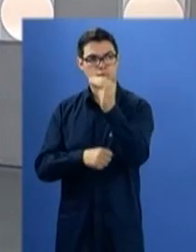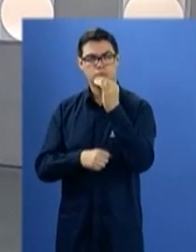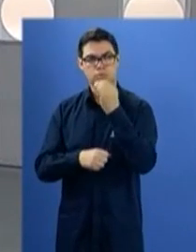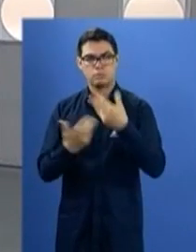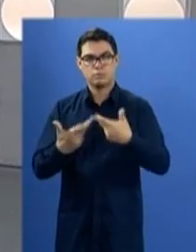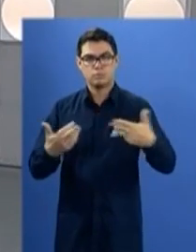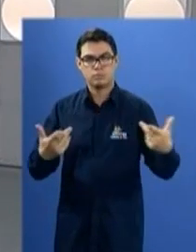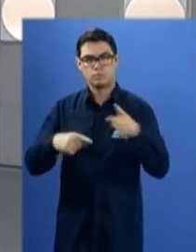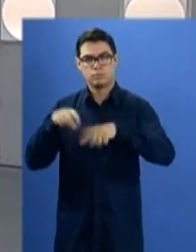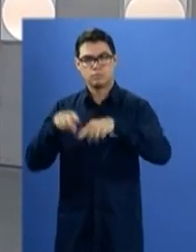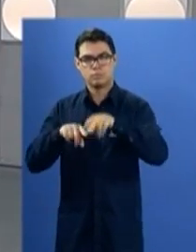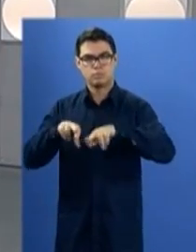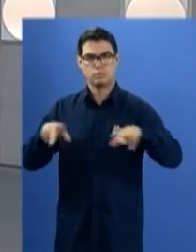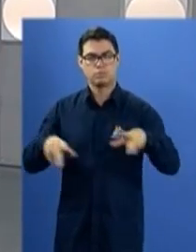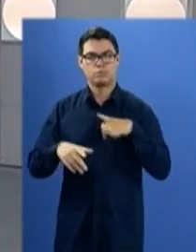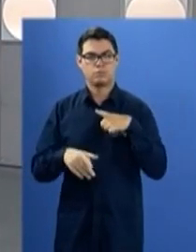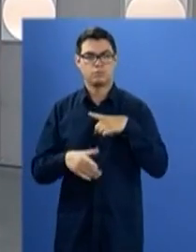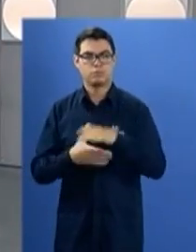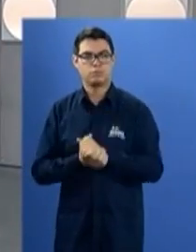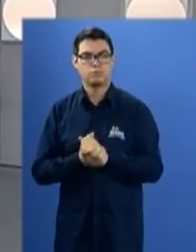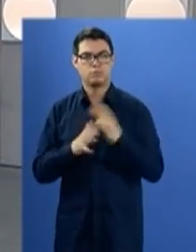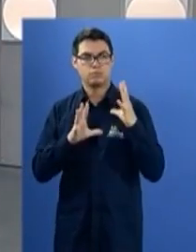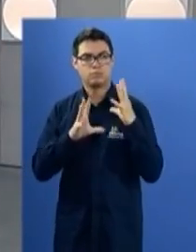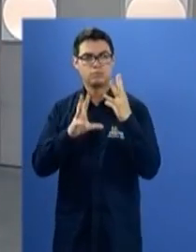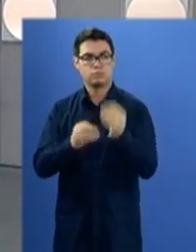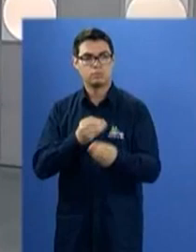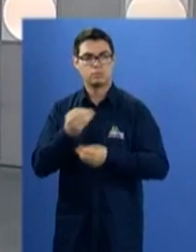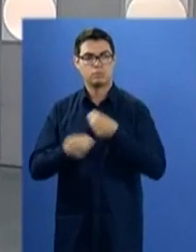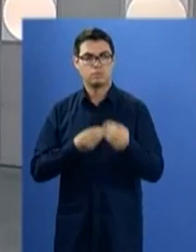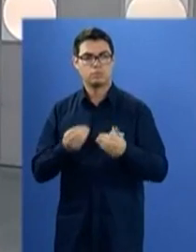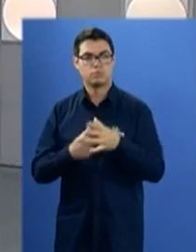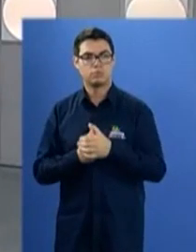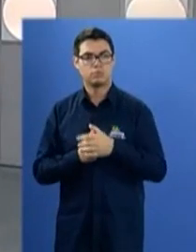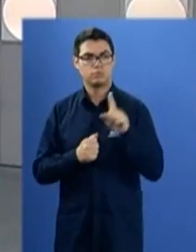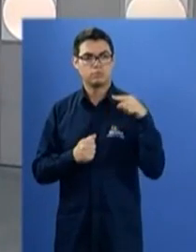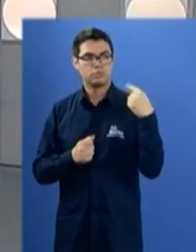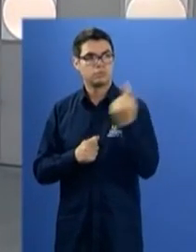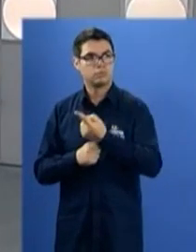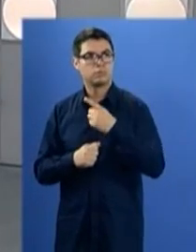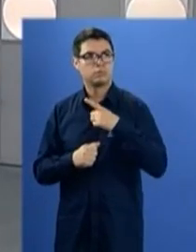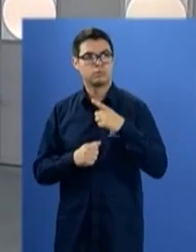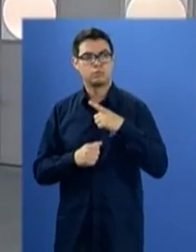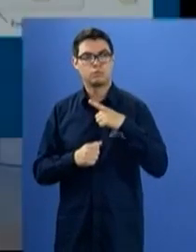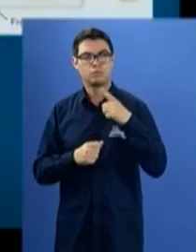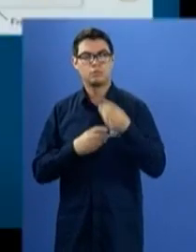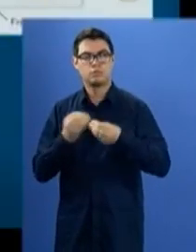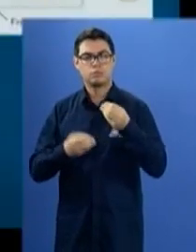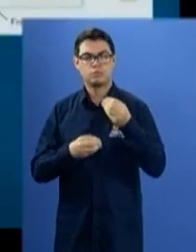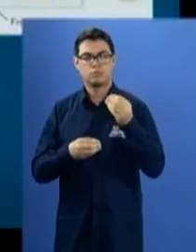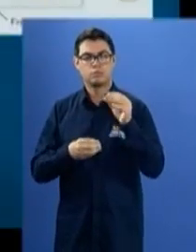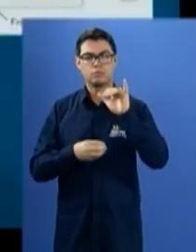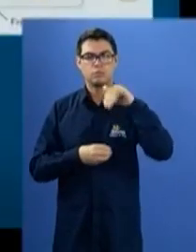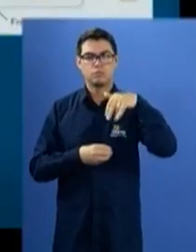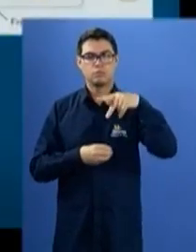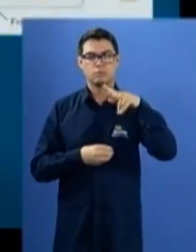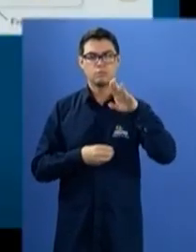e outros insumos. Isso tudo são os nossos inputs, aquelas informações